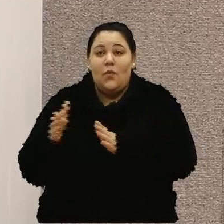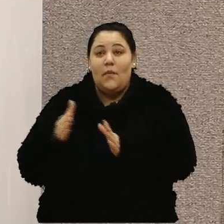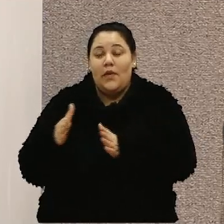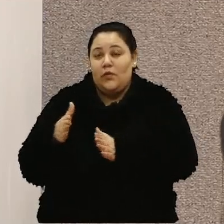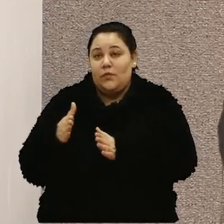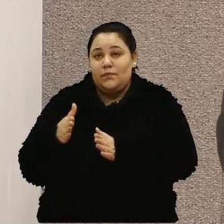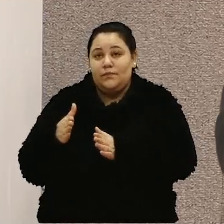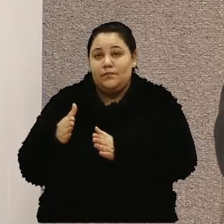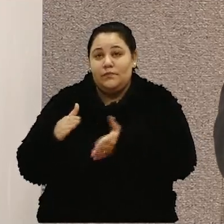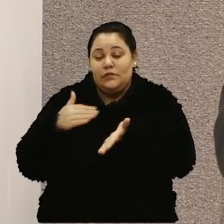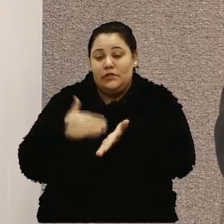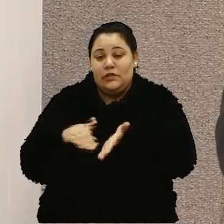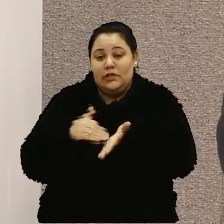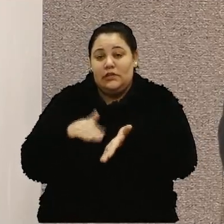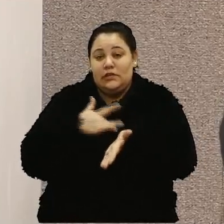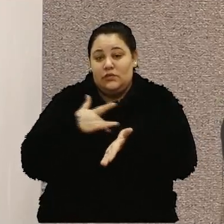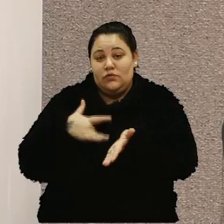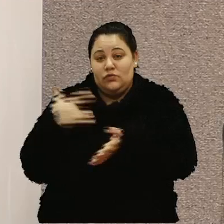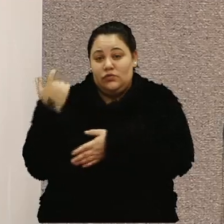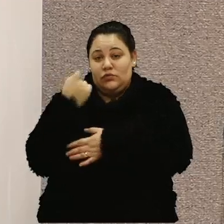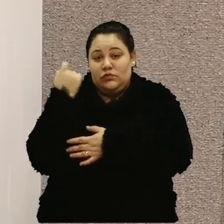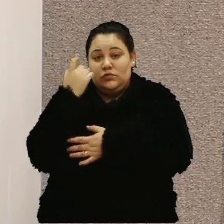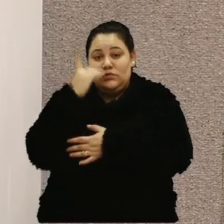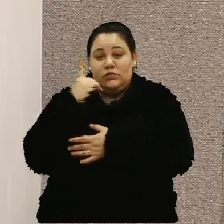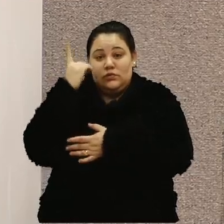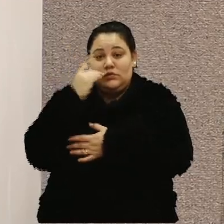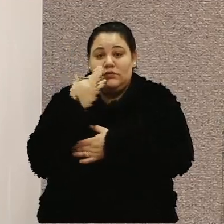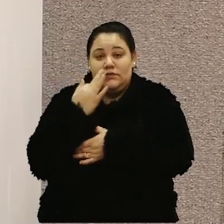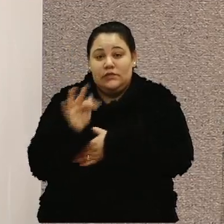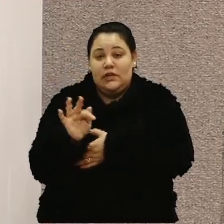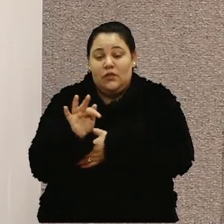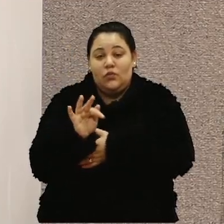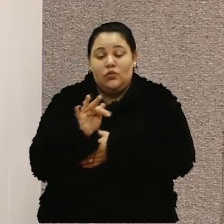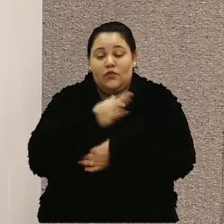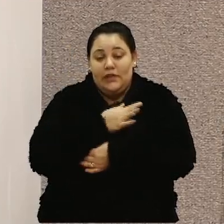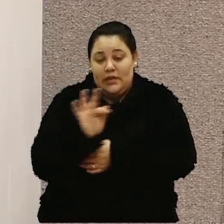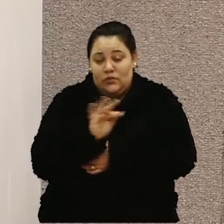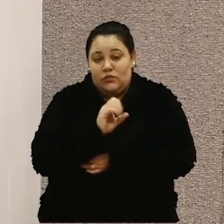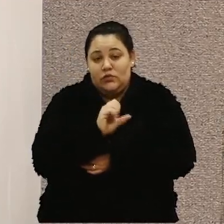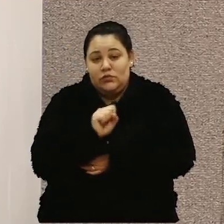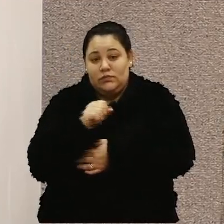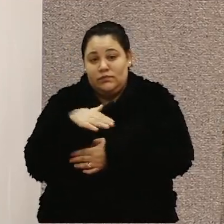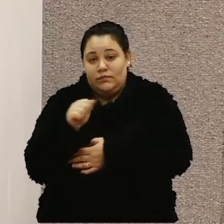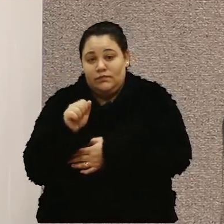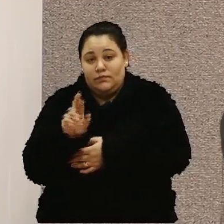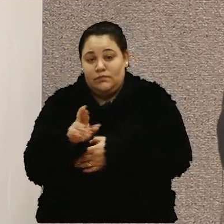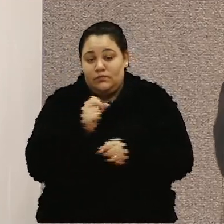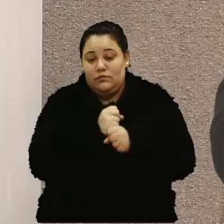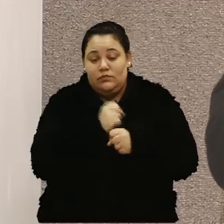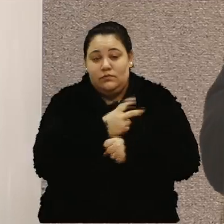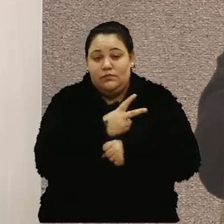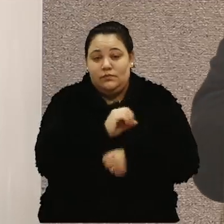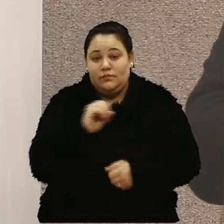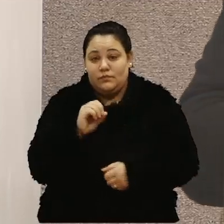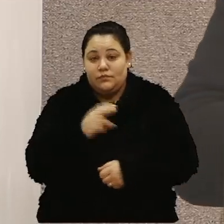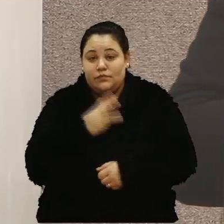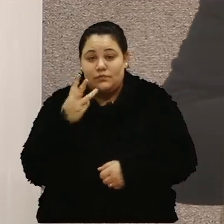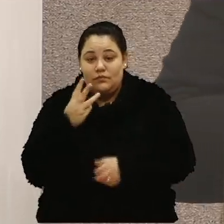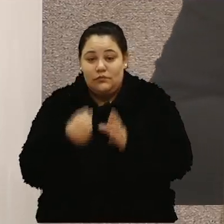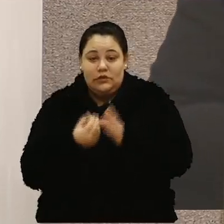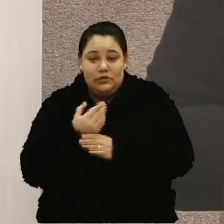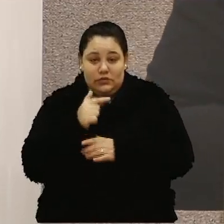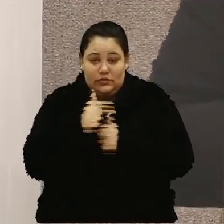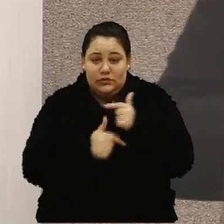então secretário de Saúde do Rio Grande do Sul, deputado federal Osmar Terra, no ano de 2003, implementou este